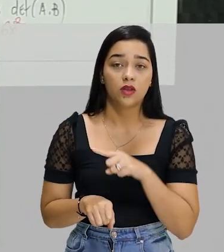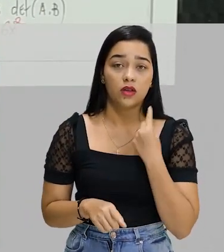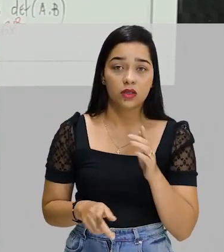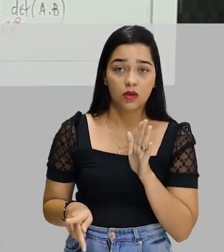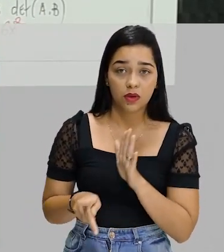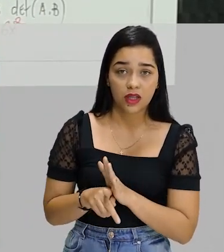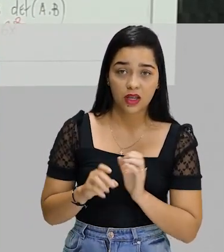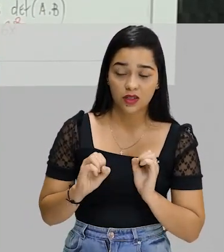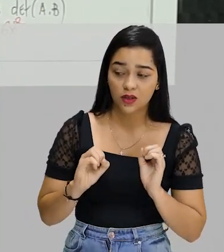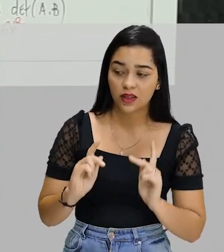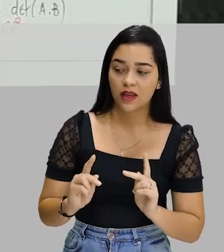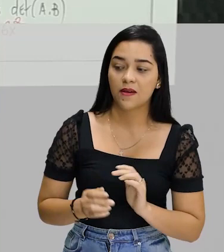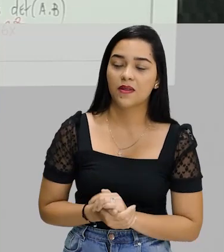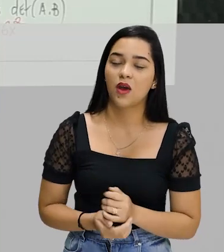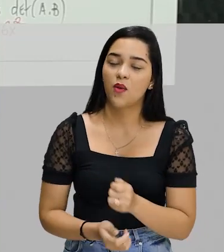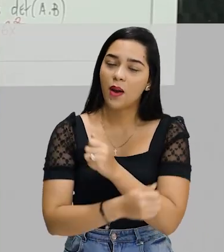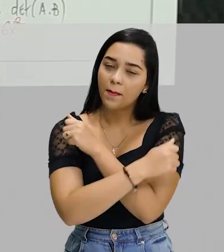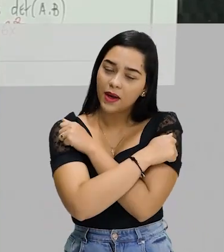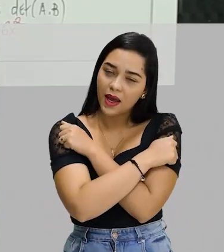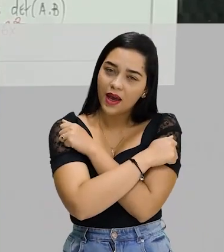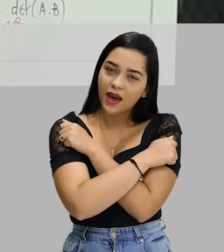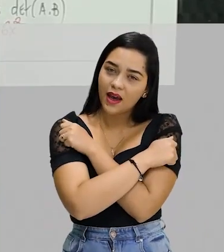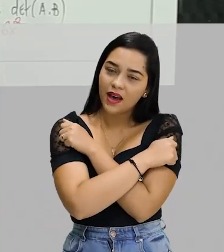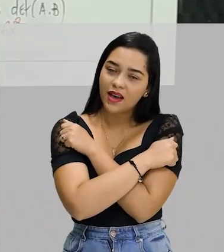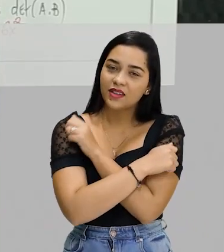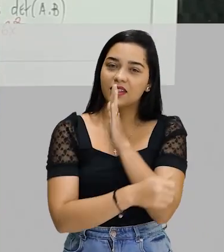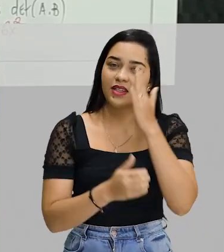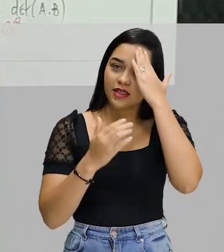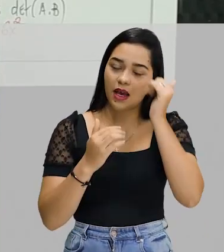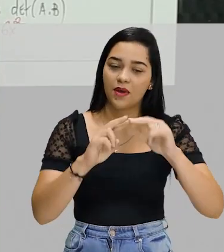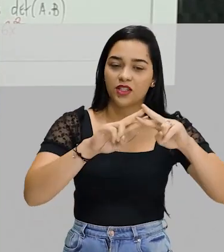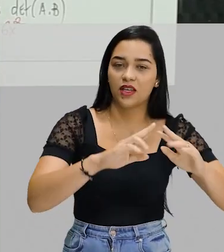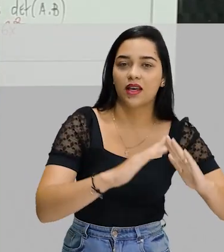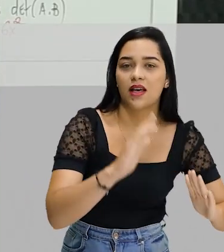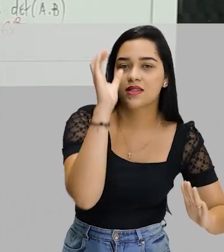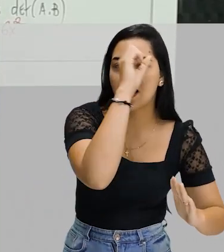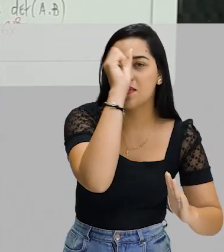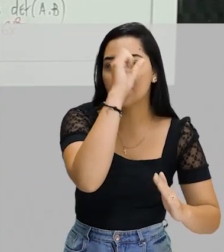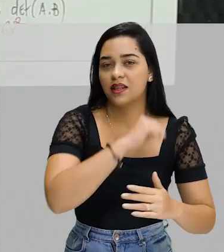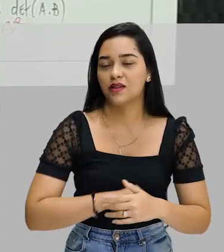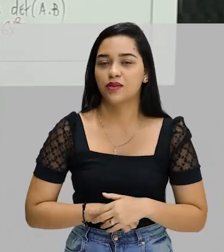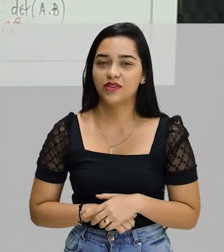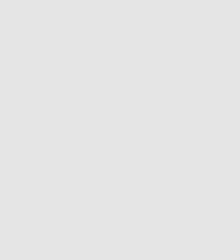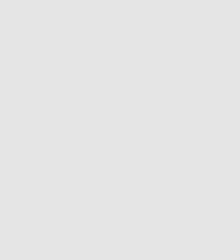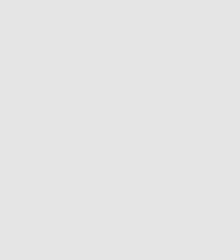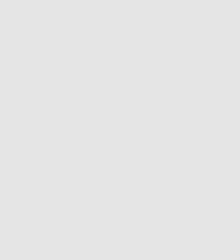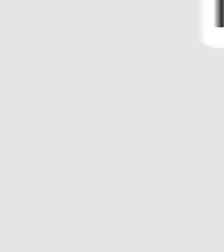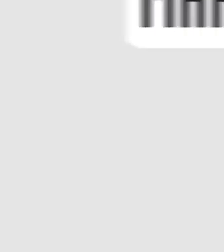propriedades. Ok? Um abraço a todos. Já sabe, hashtag fica em casa aprendendo.